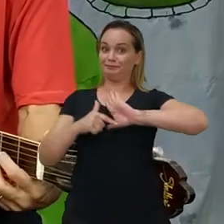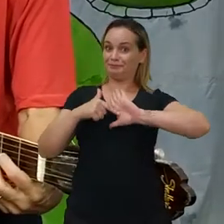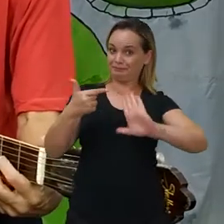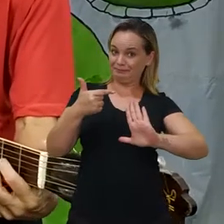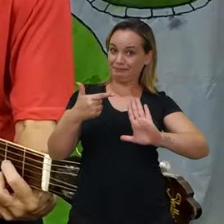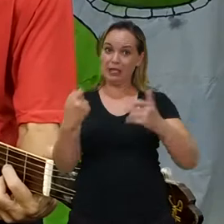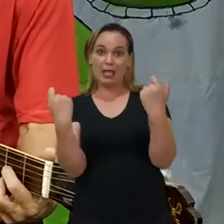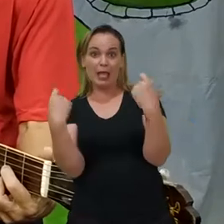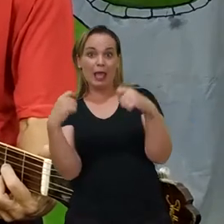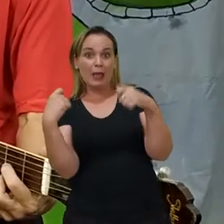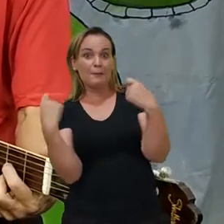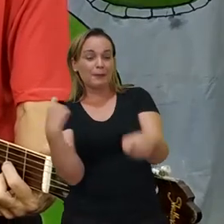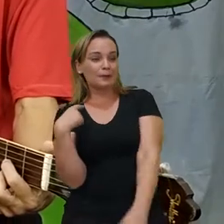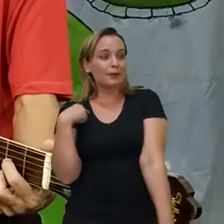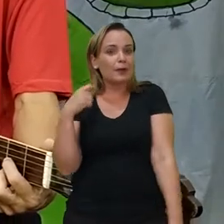que concentrar.